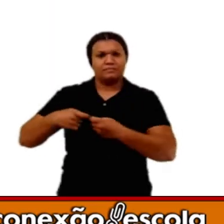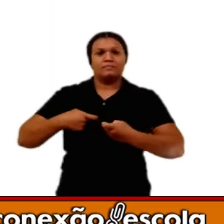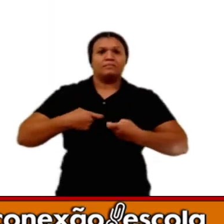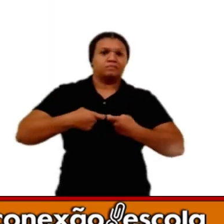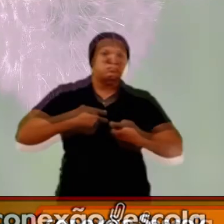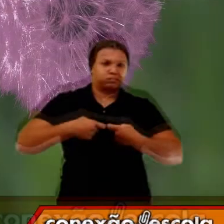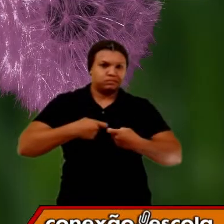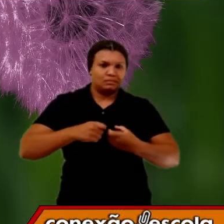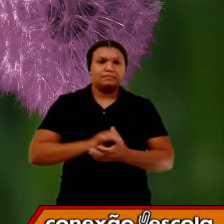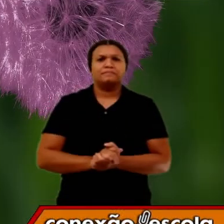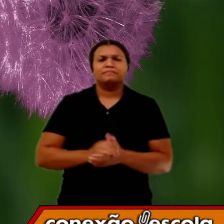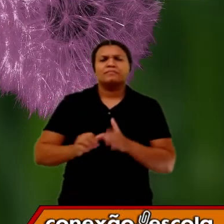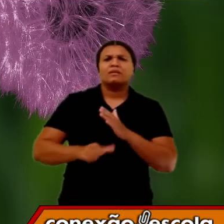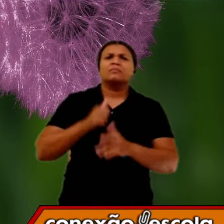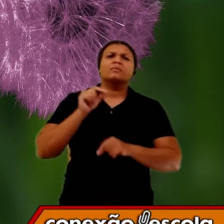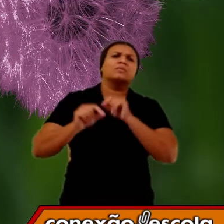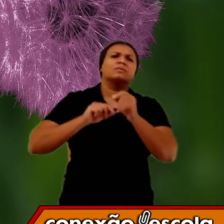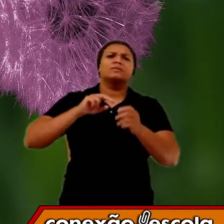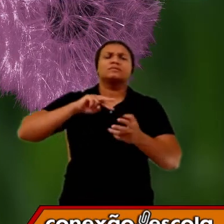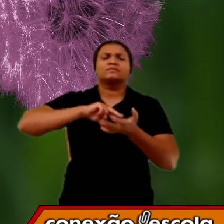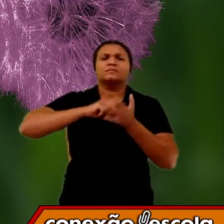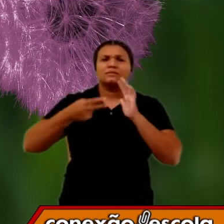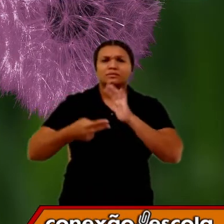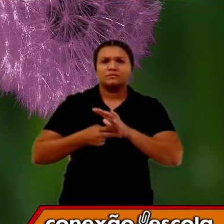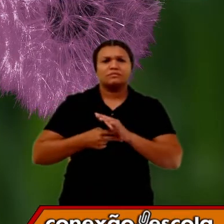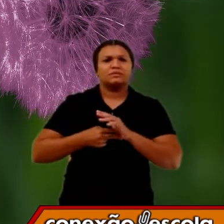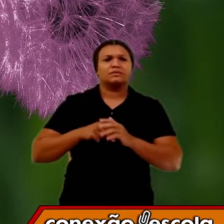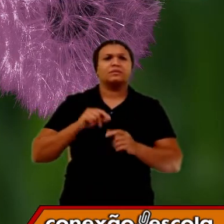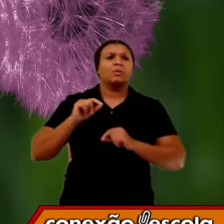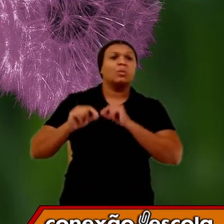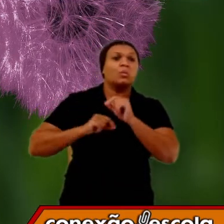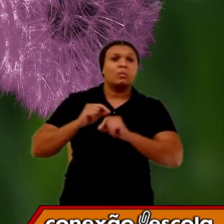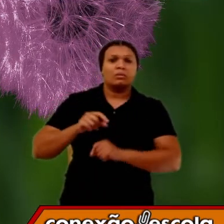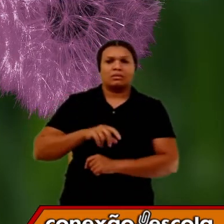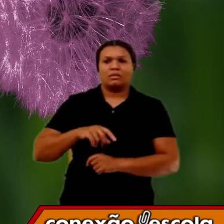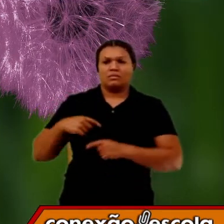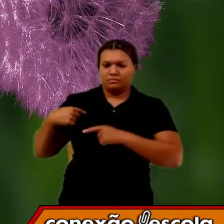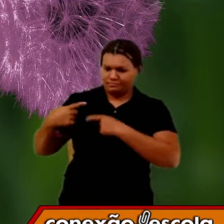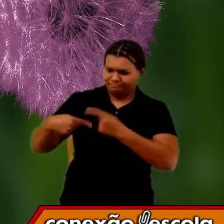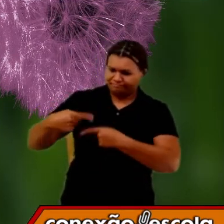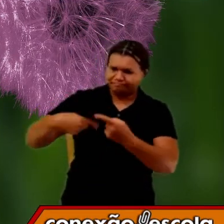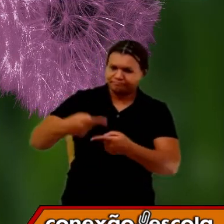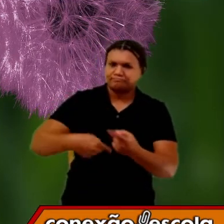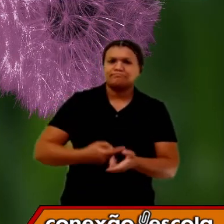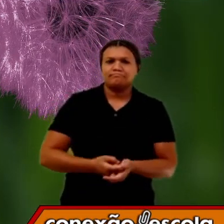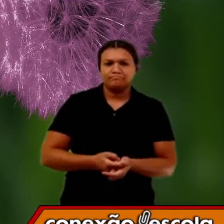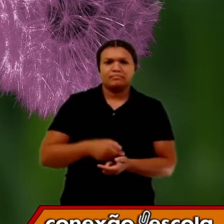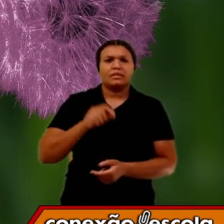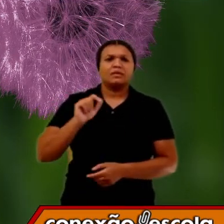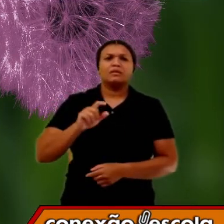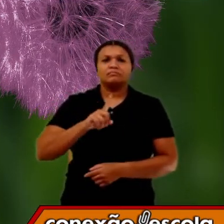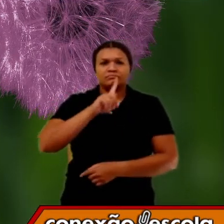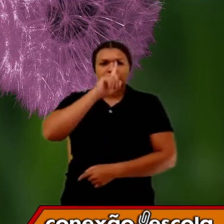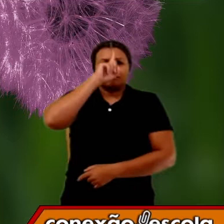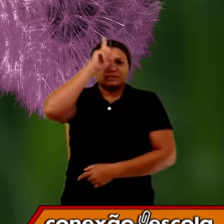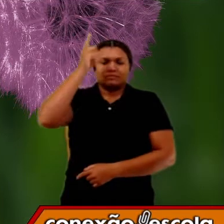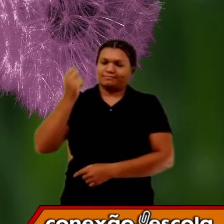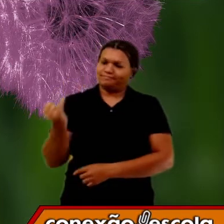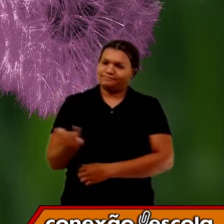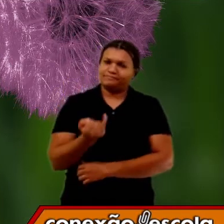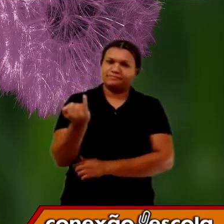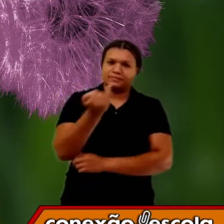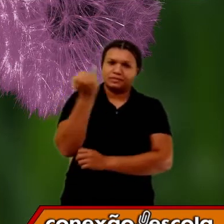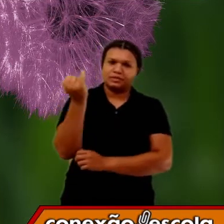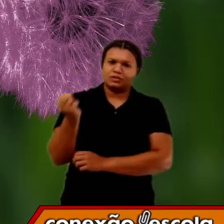que é reprodução? Qual é a importância dela? A reprodução é um fenômeno natural importante para que